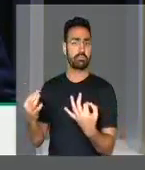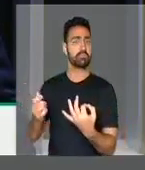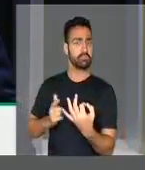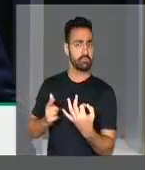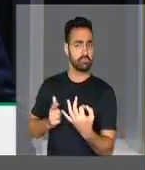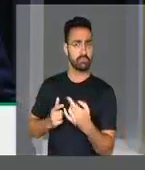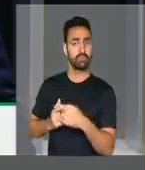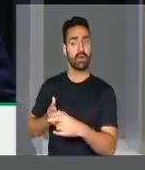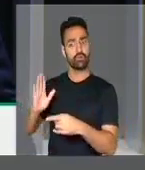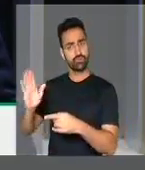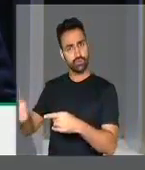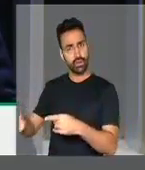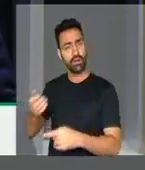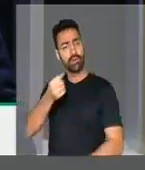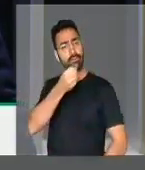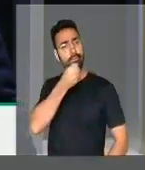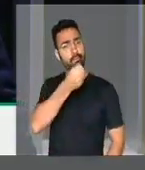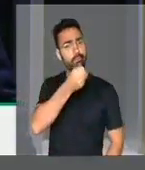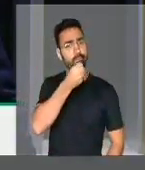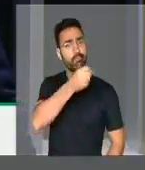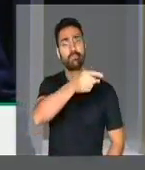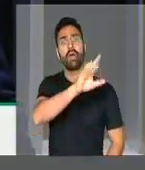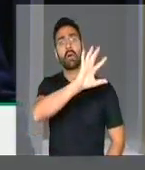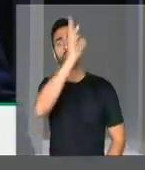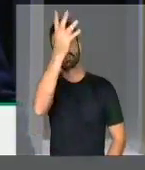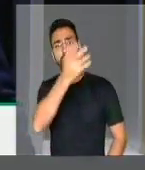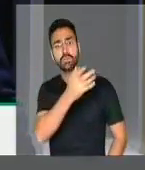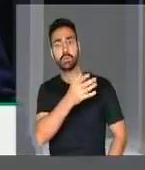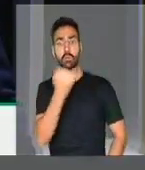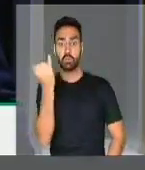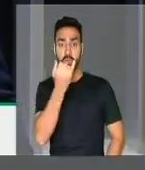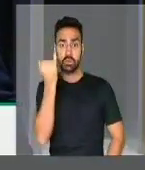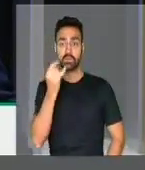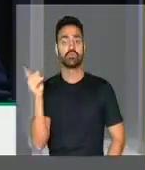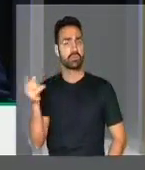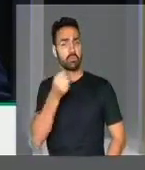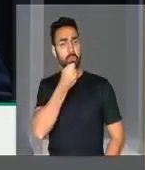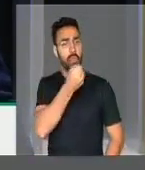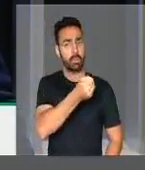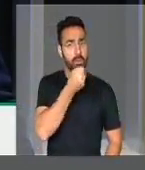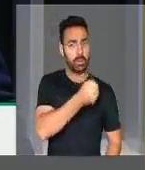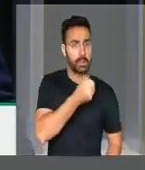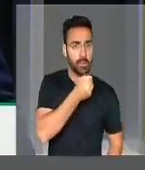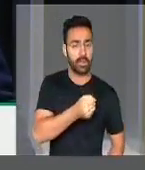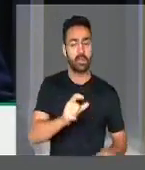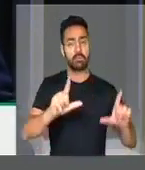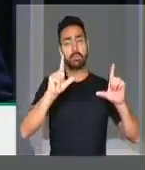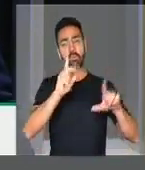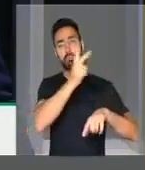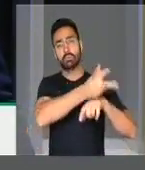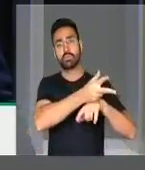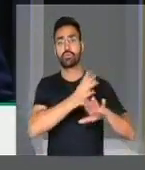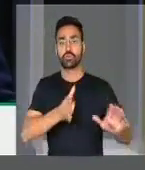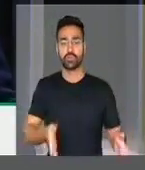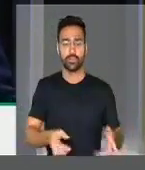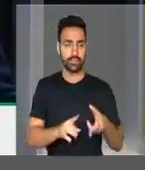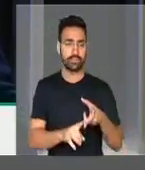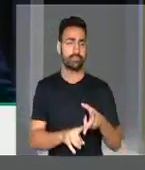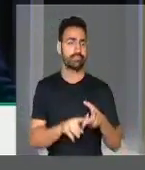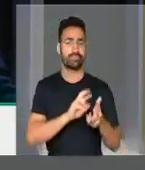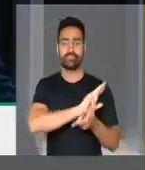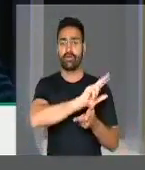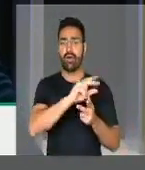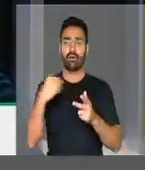cobertura de fatos importantes da história contemporânea o tiveram a frente